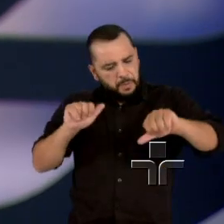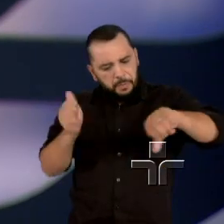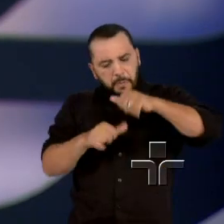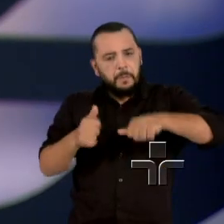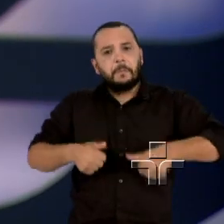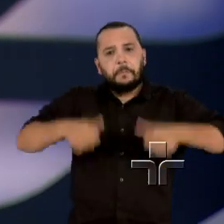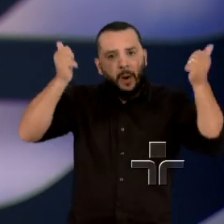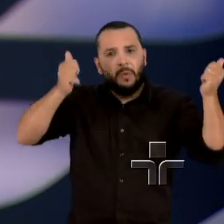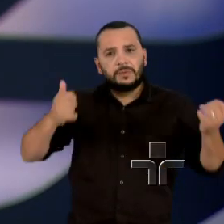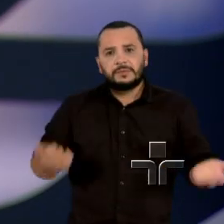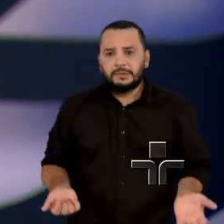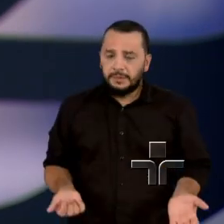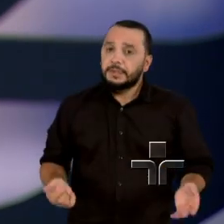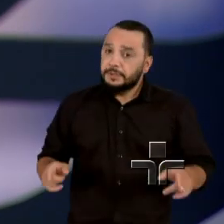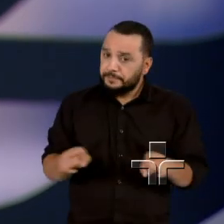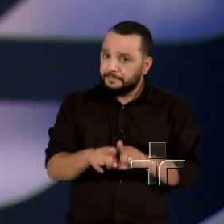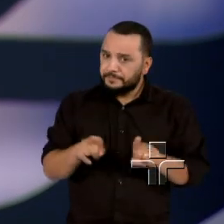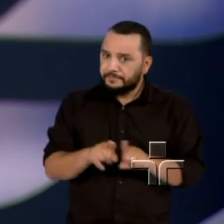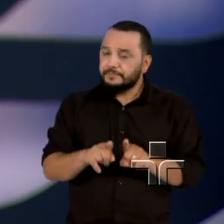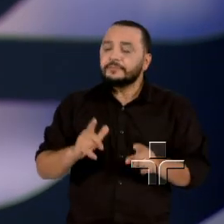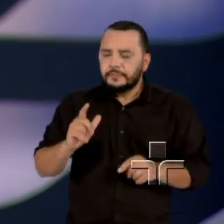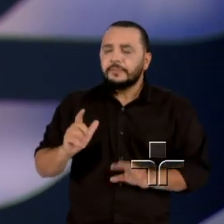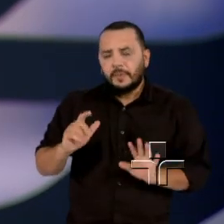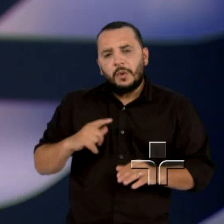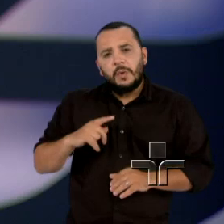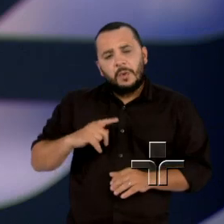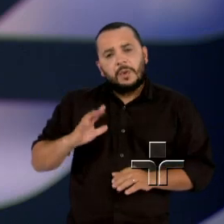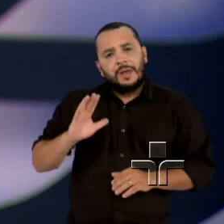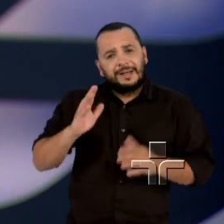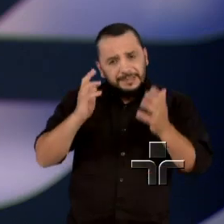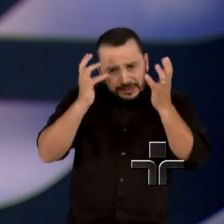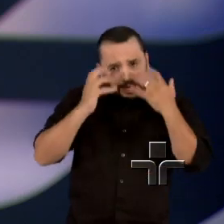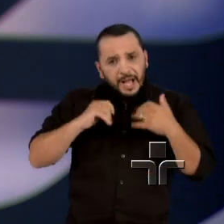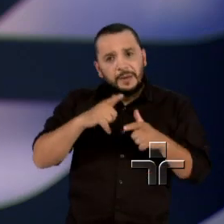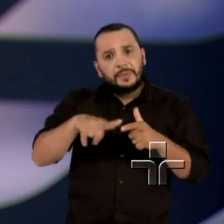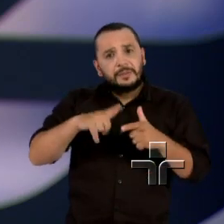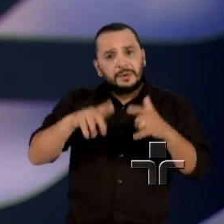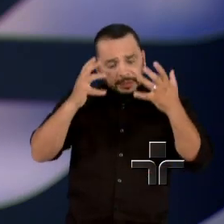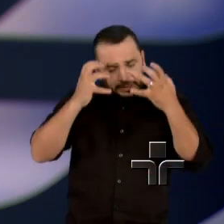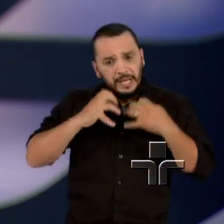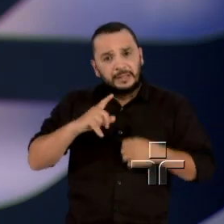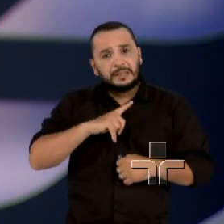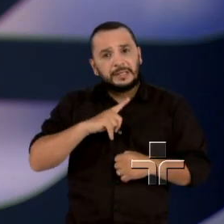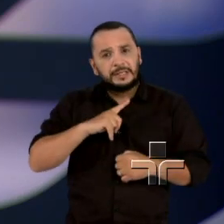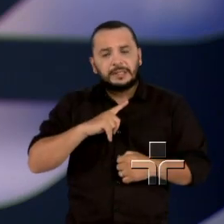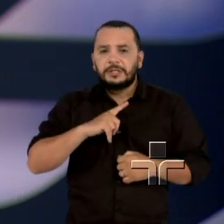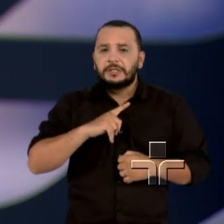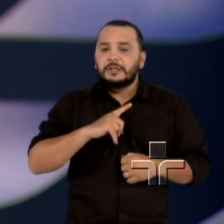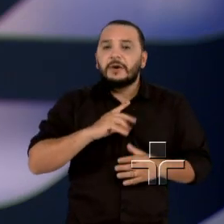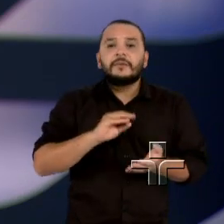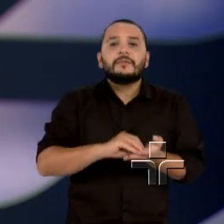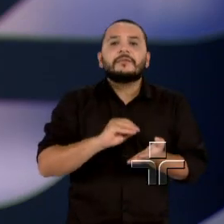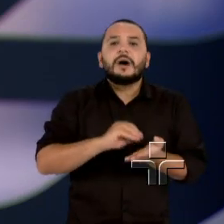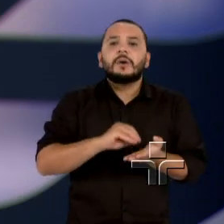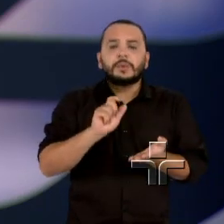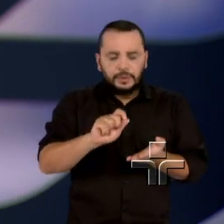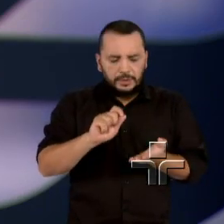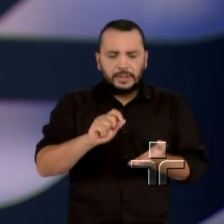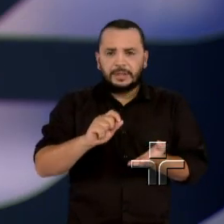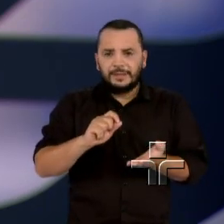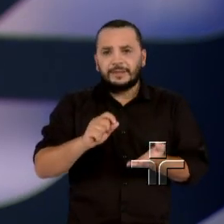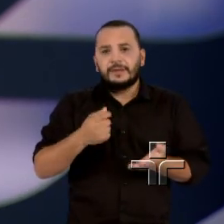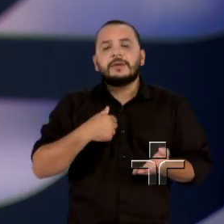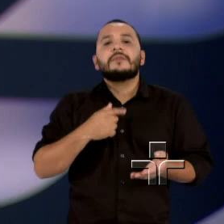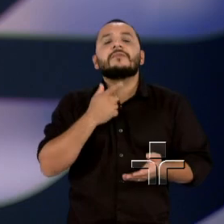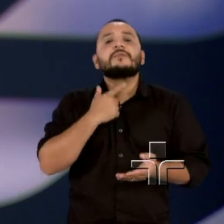nenhuma, a questão da tortura é algo muito sério e o que a gente percebe é que não existe vontade política no sentido